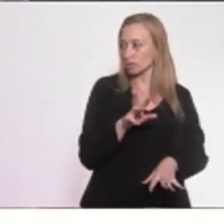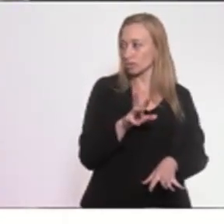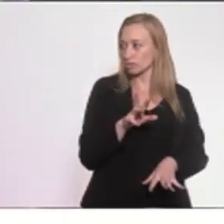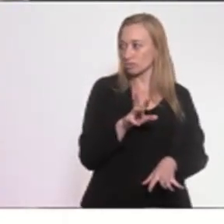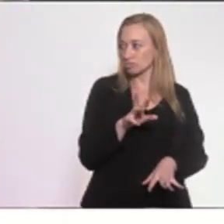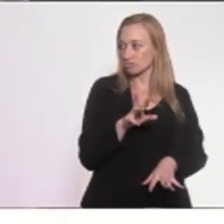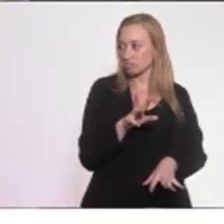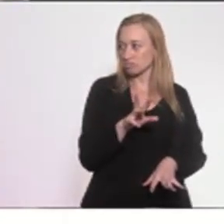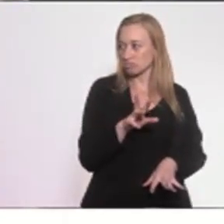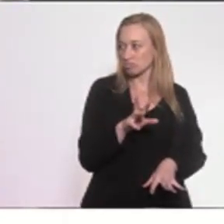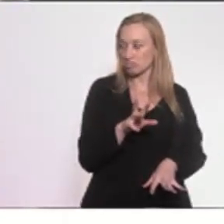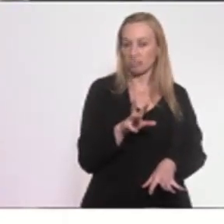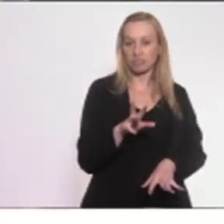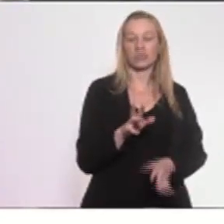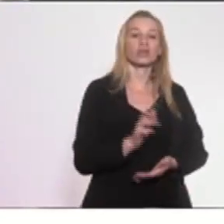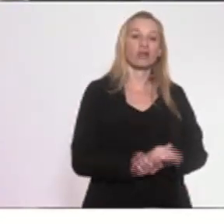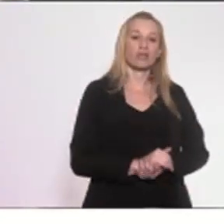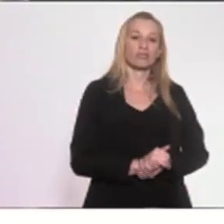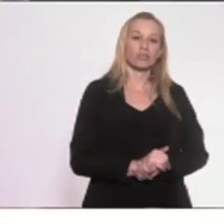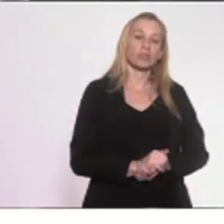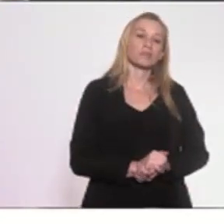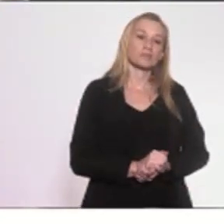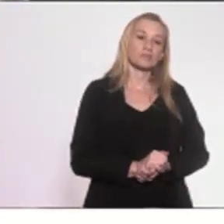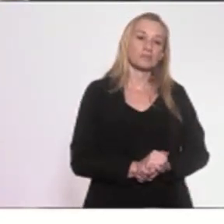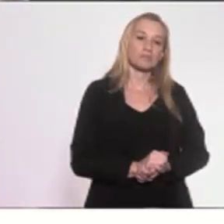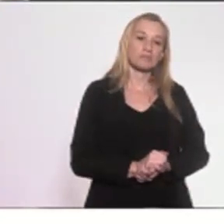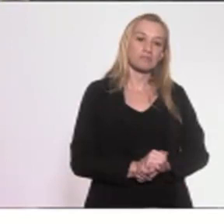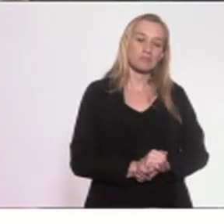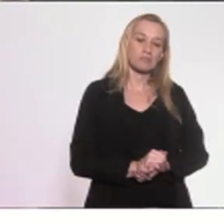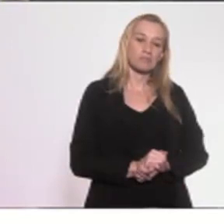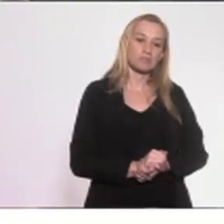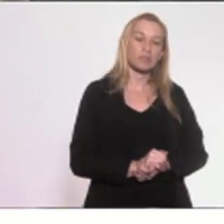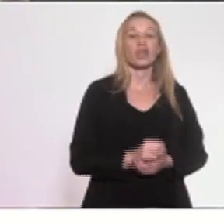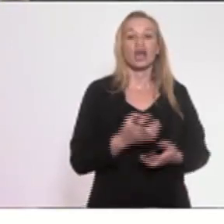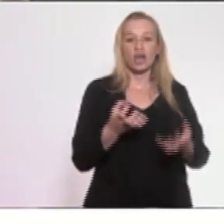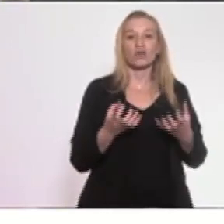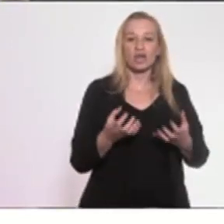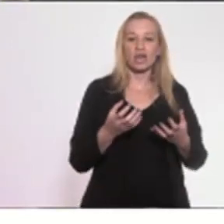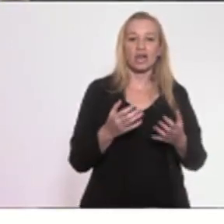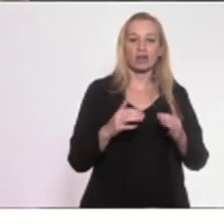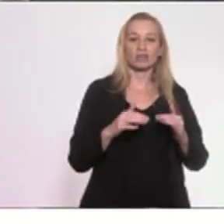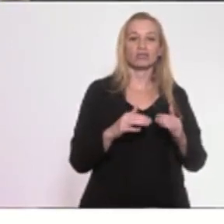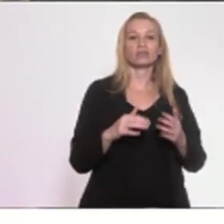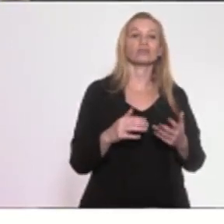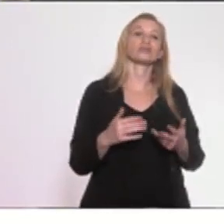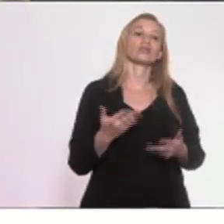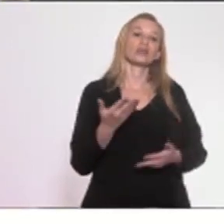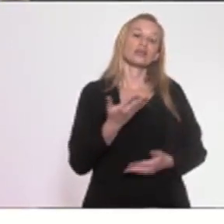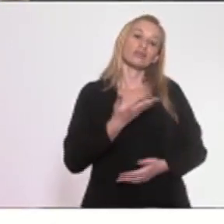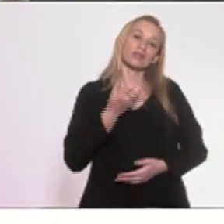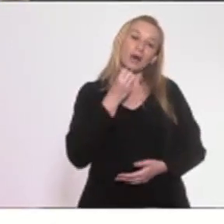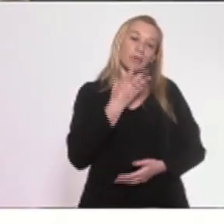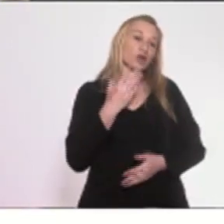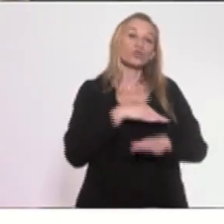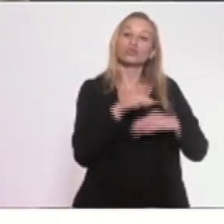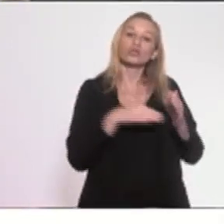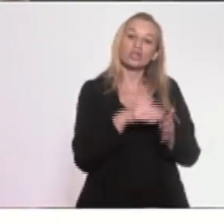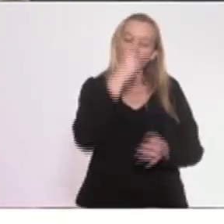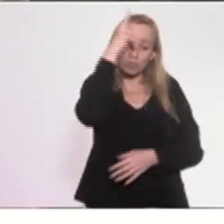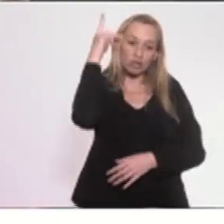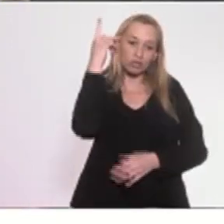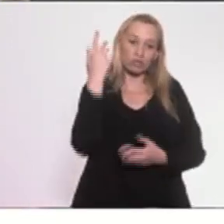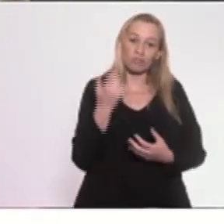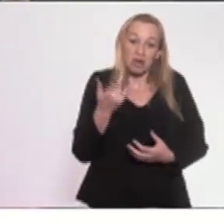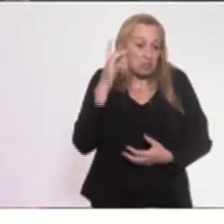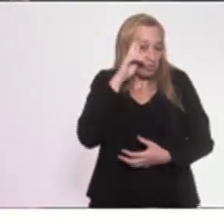problema nenhum. É verdade. É melhor ficar importante, é melhor ficar com eu ela. Eu quero ficar bem com todo mundo. Mas o senhor não quer ficar bem comigo, fazer o quê? É verdade, não quero